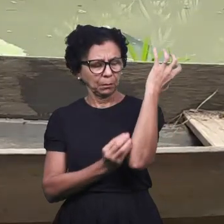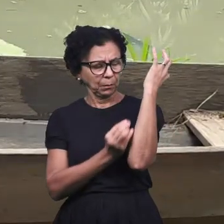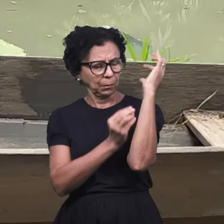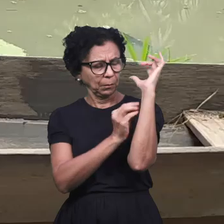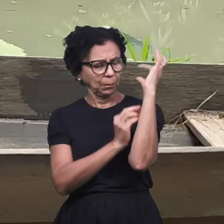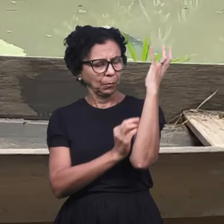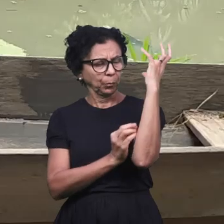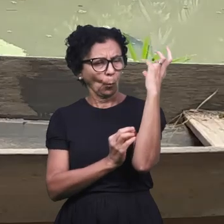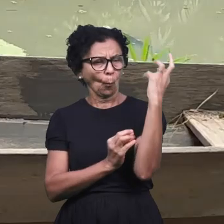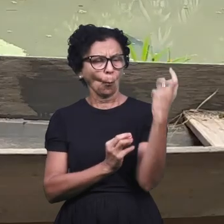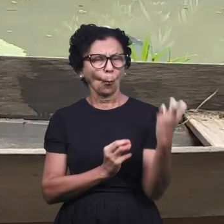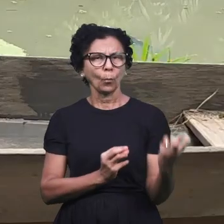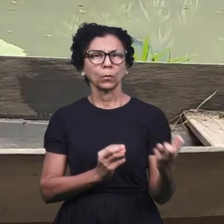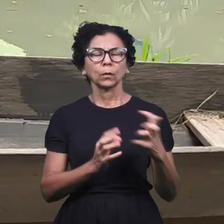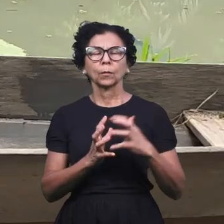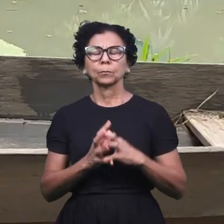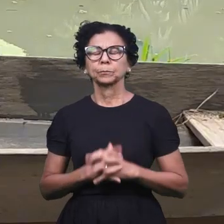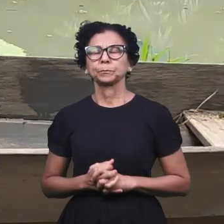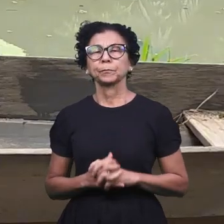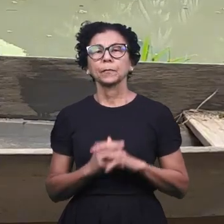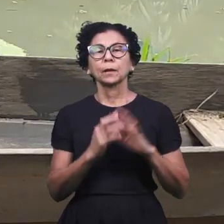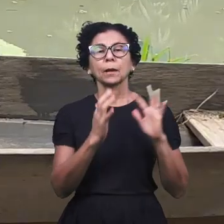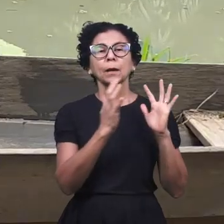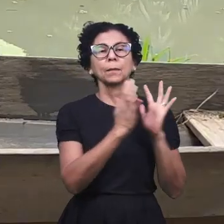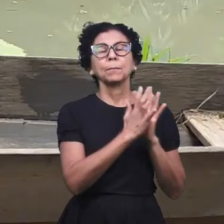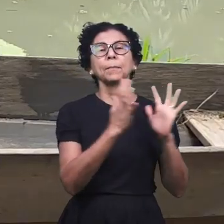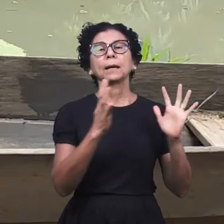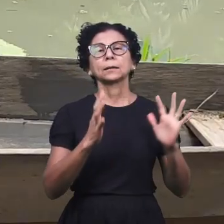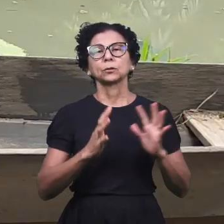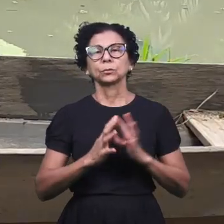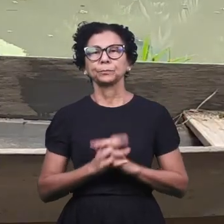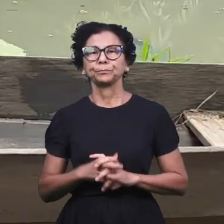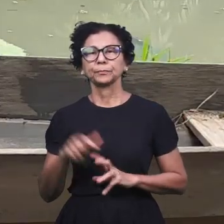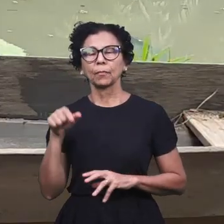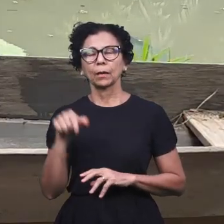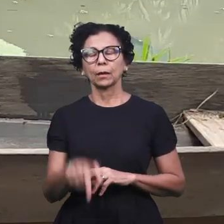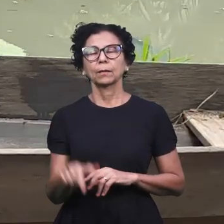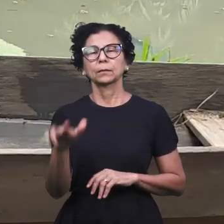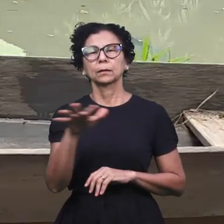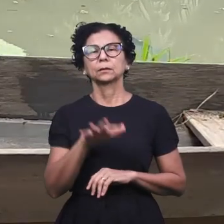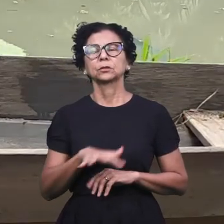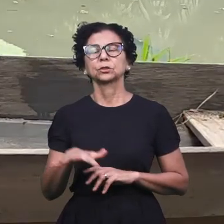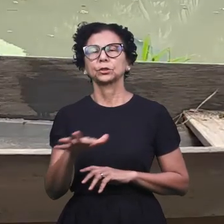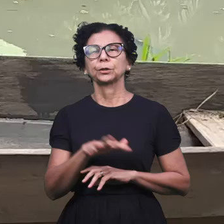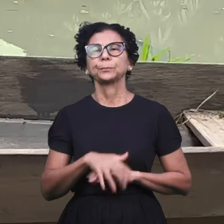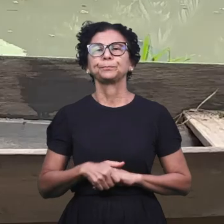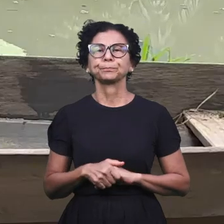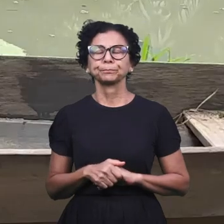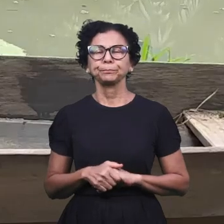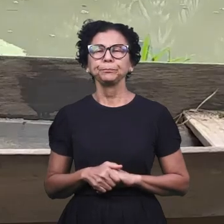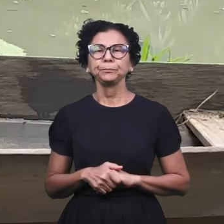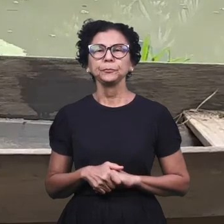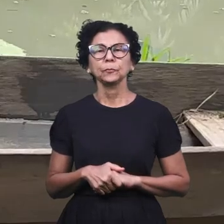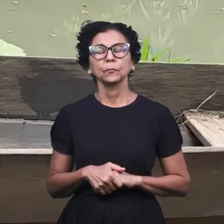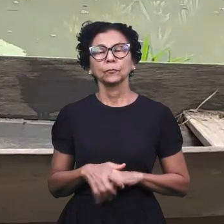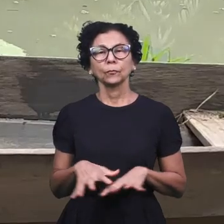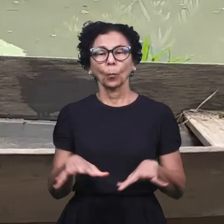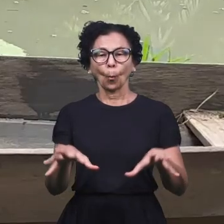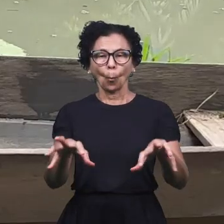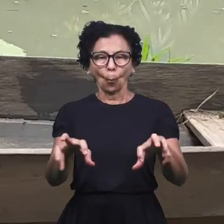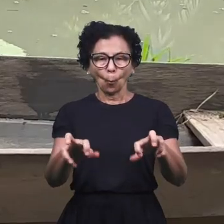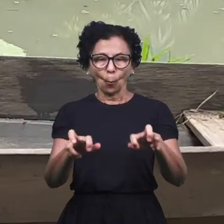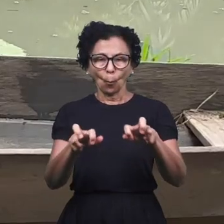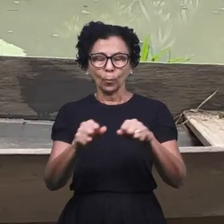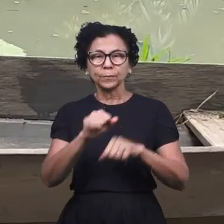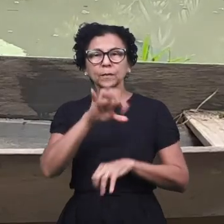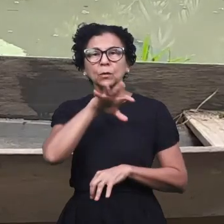são os principais impactos, Iria, da seca na fauna da floresta amazônica? Então, com a seca, os nossos animais